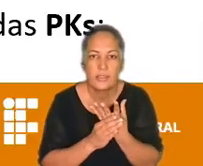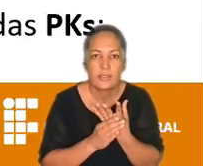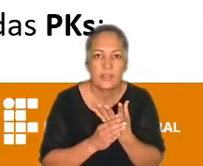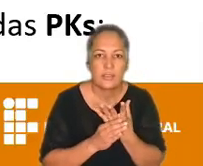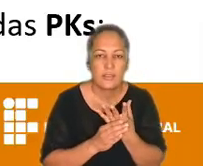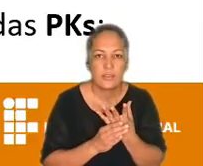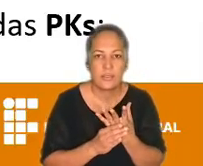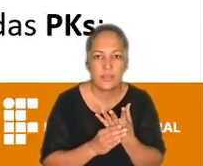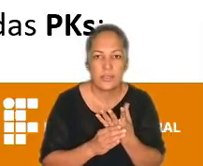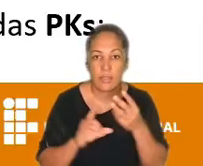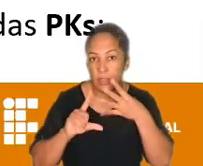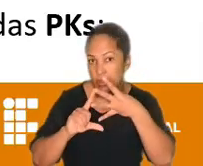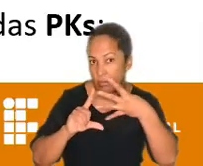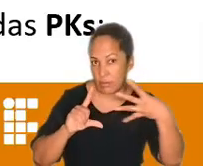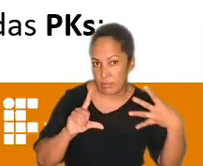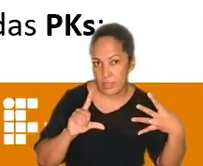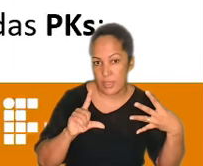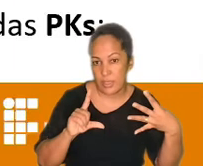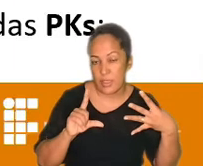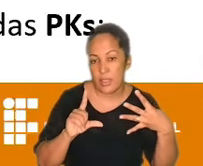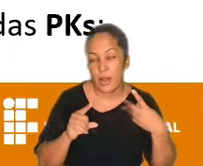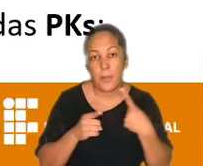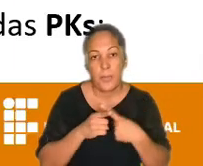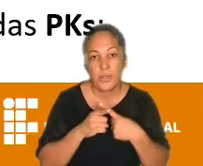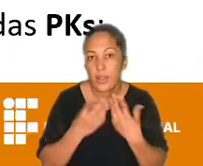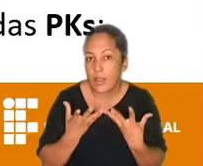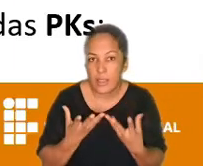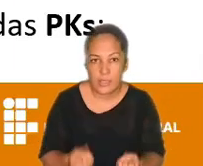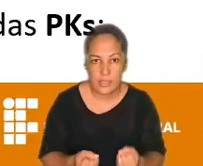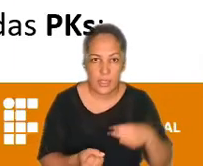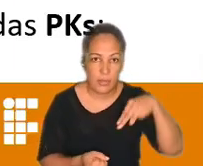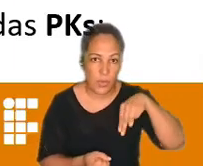na tabela que recebe o N